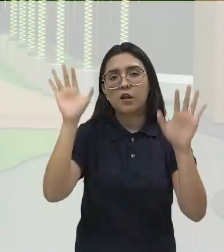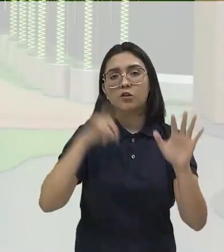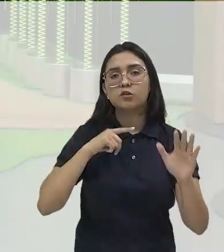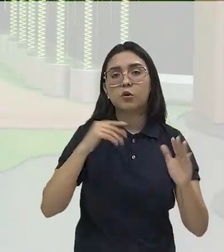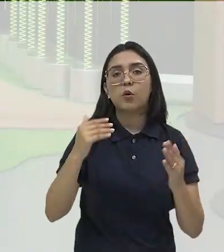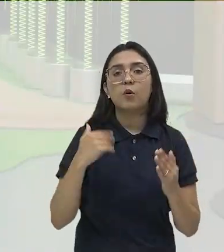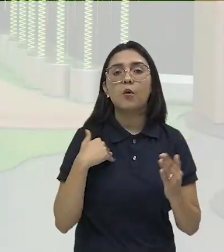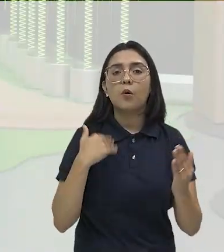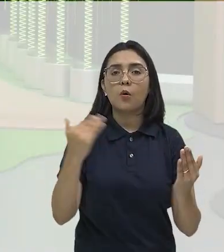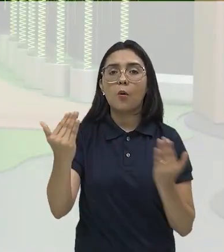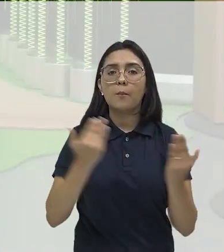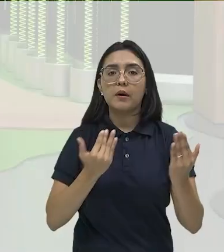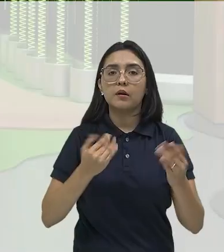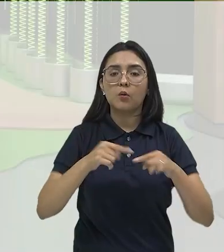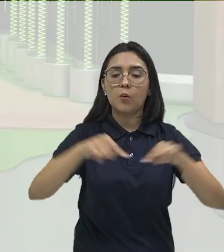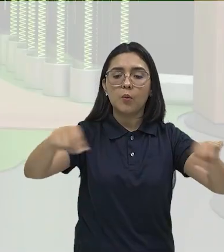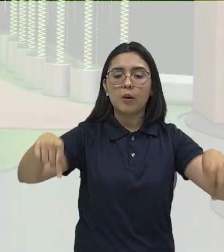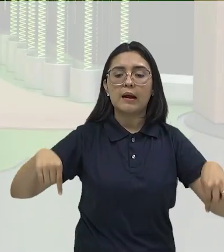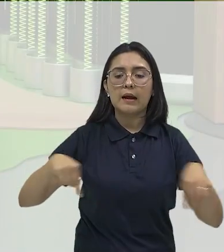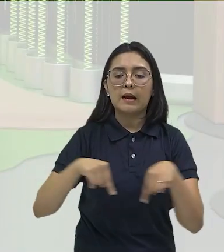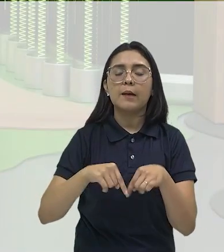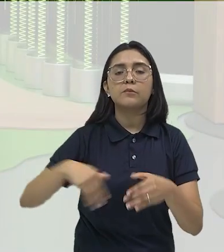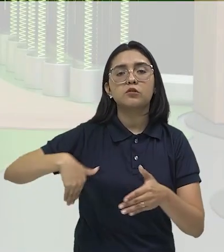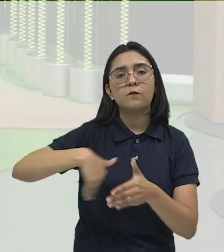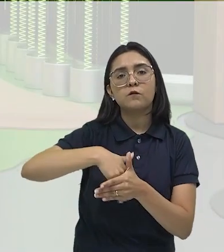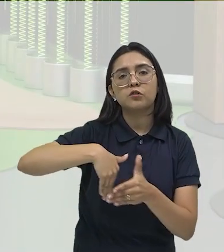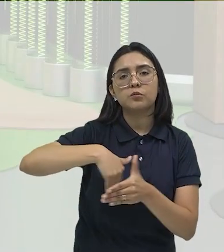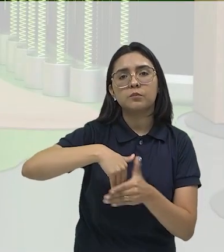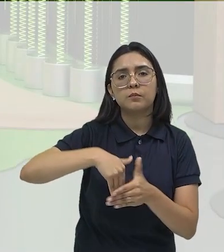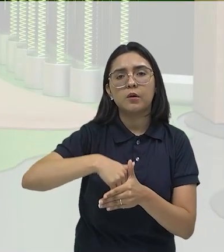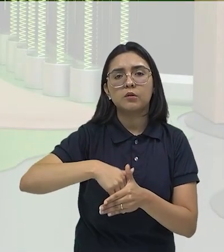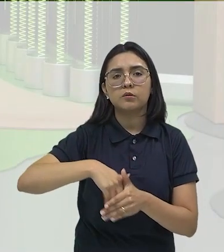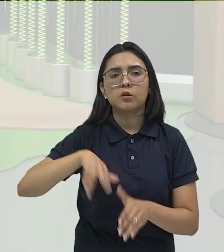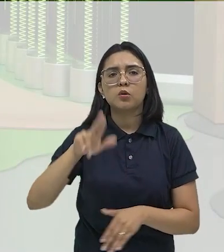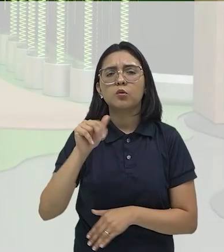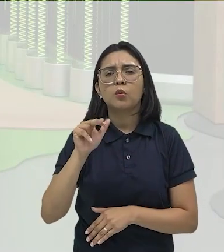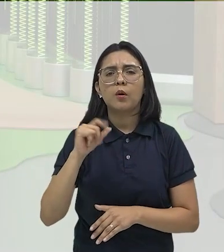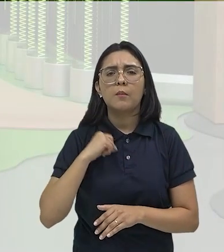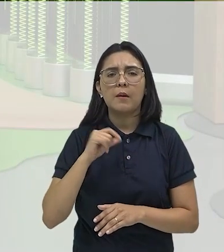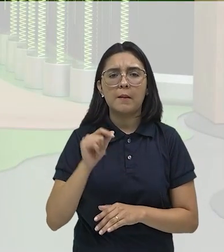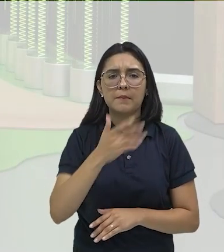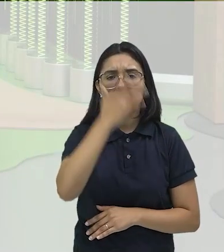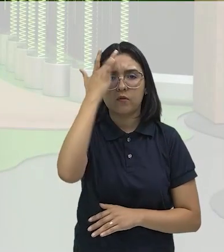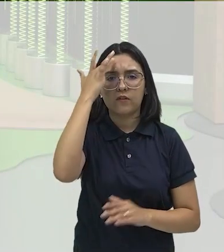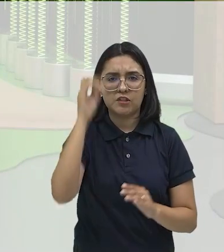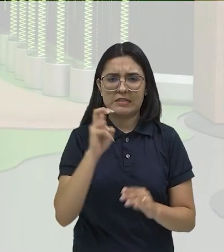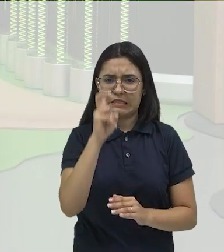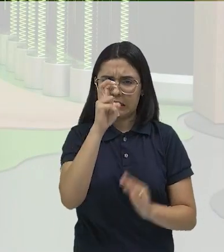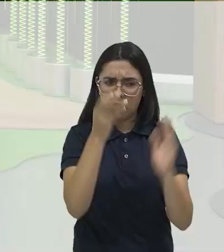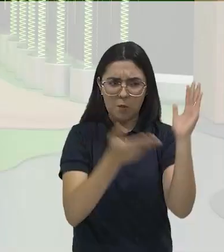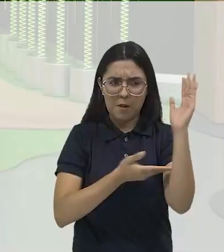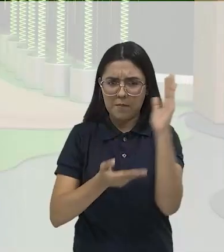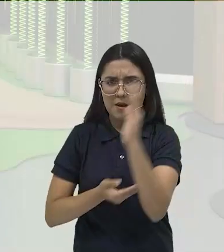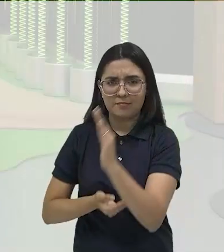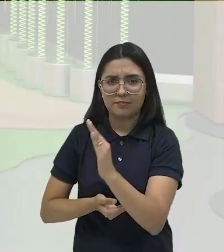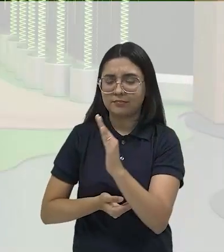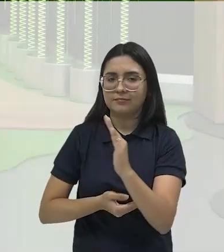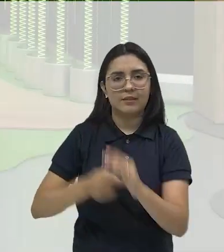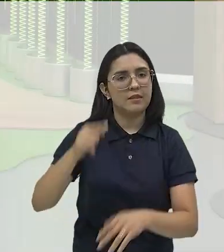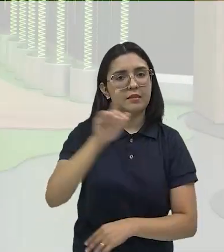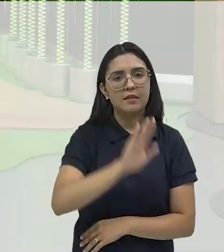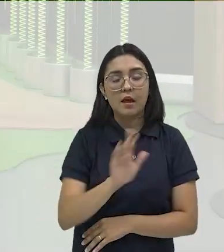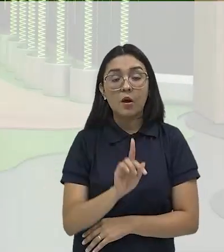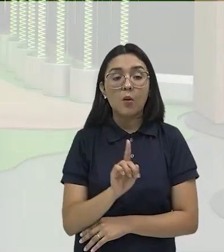com campos de futebol. Nunca uma pessoa vai desmatar 5 árvores. Eles vão desmatar áreas